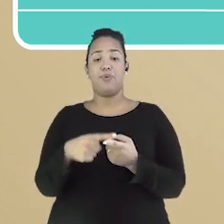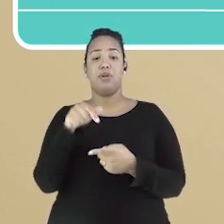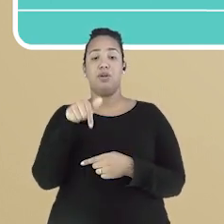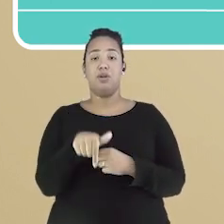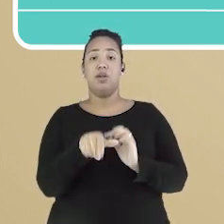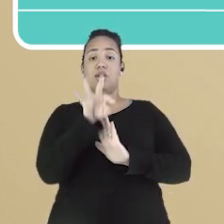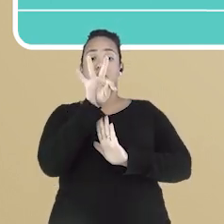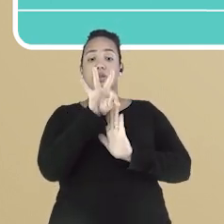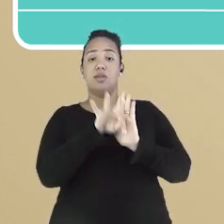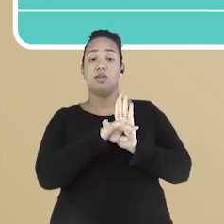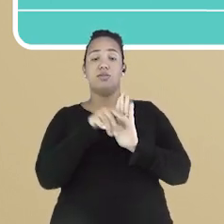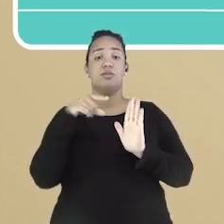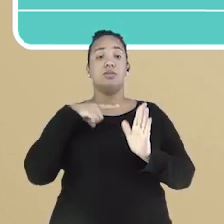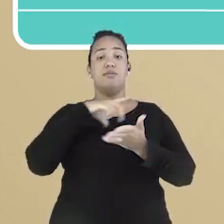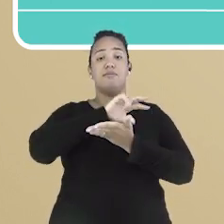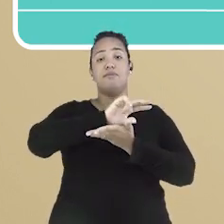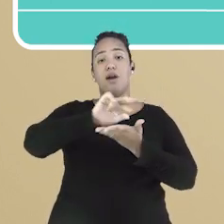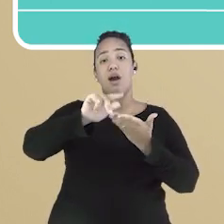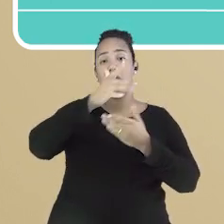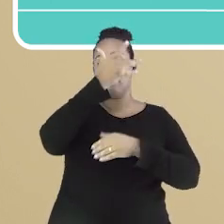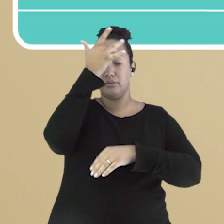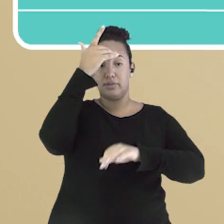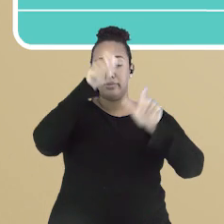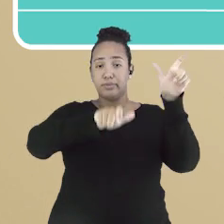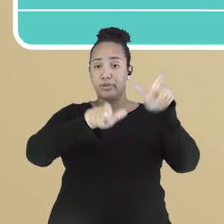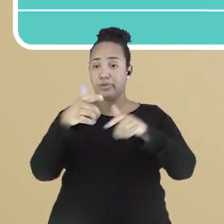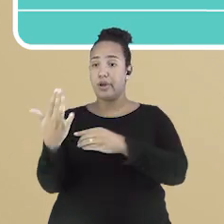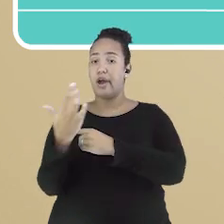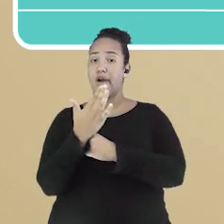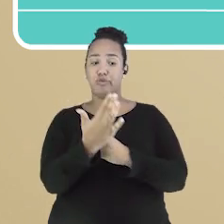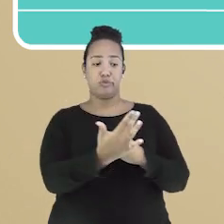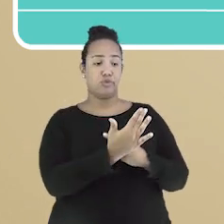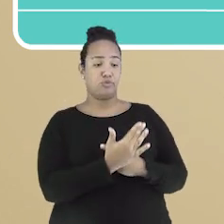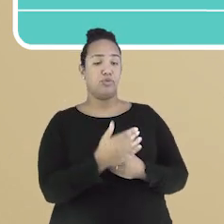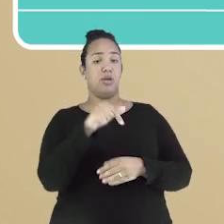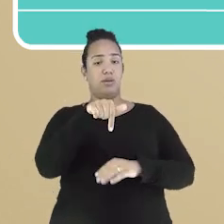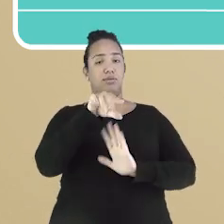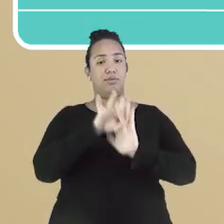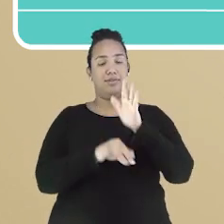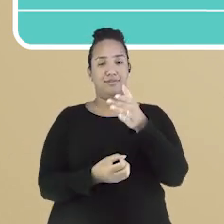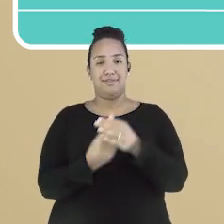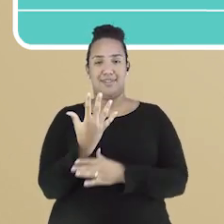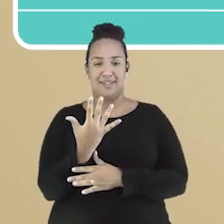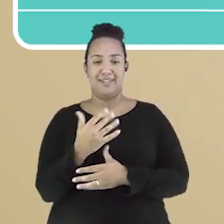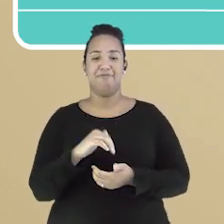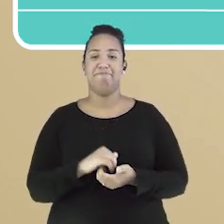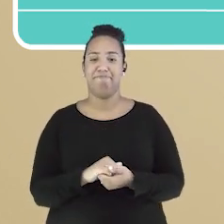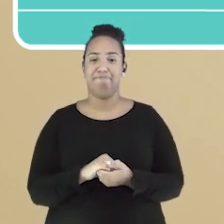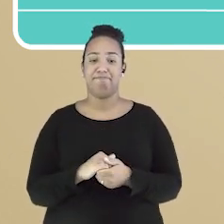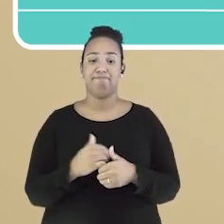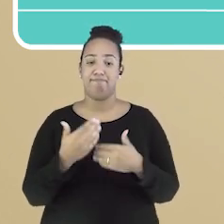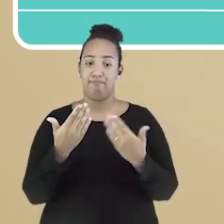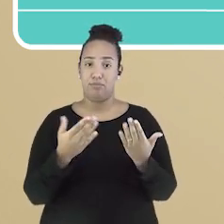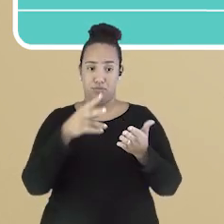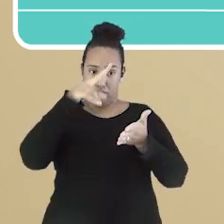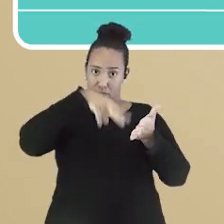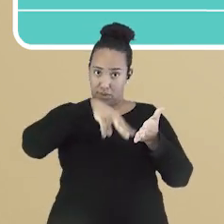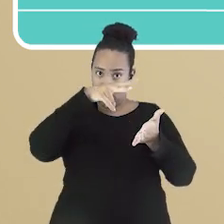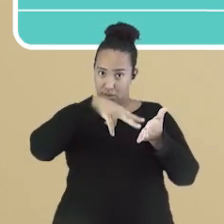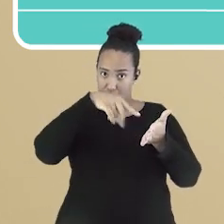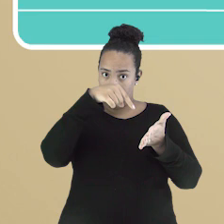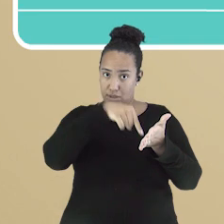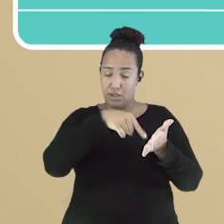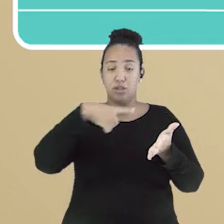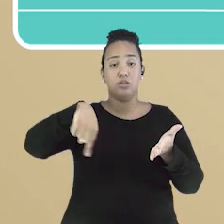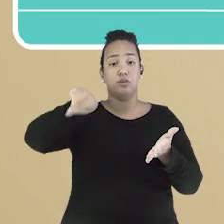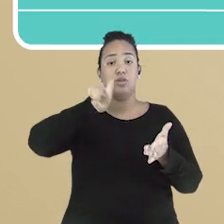o editorial é um texto criado por diversas pessoas. Várias pessoas contribuíram para a escrita desse texto. É a partir da leitura do